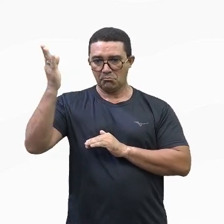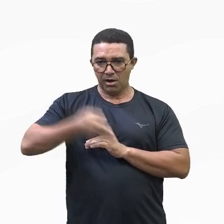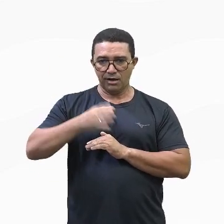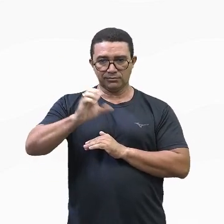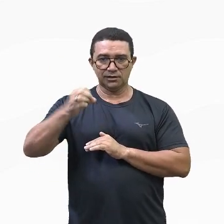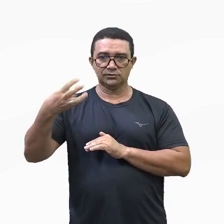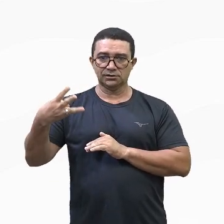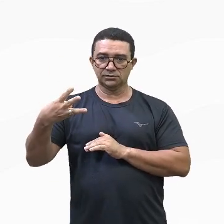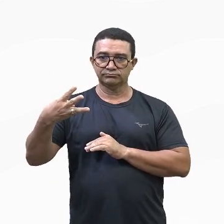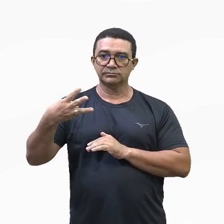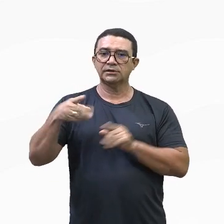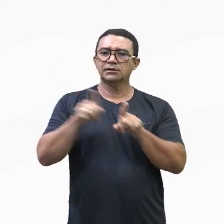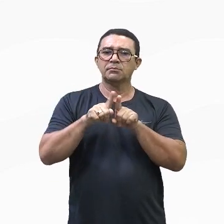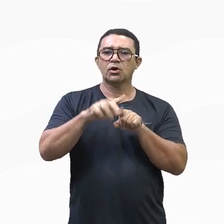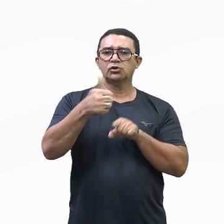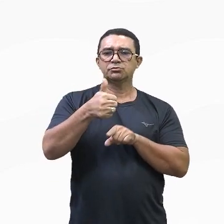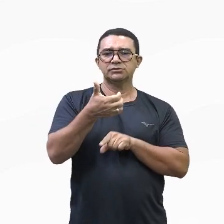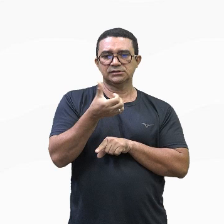10.639/03 e